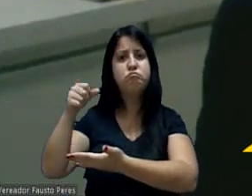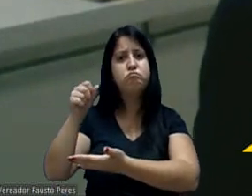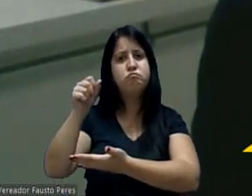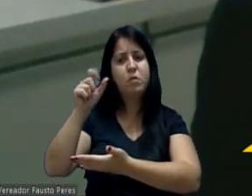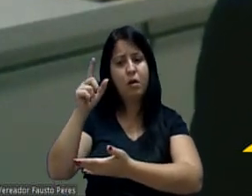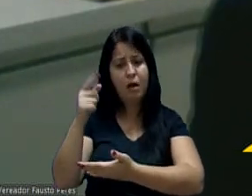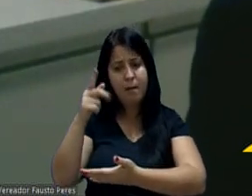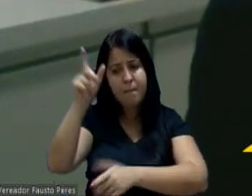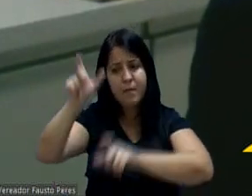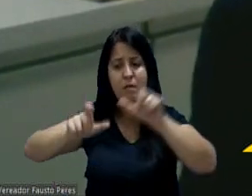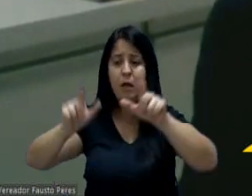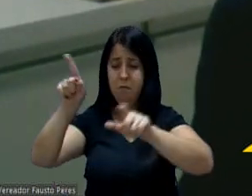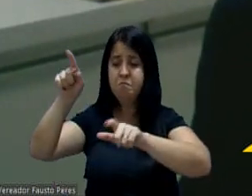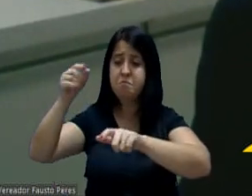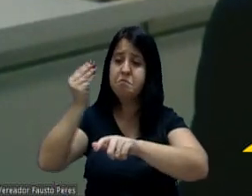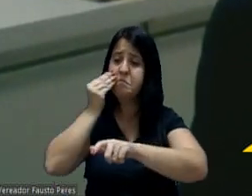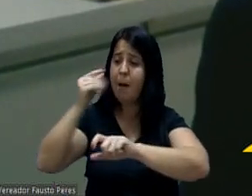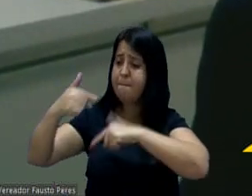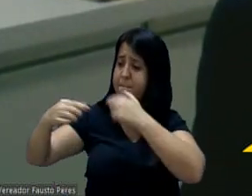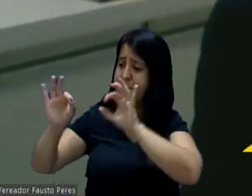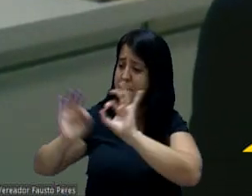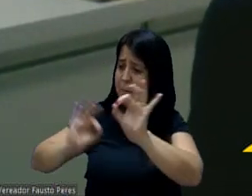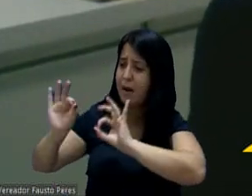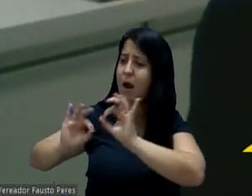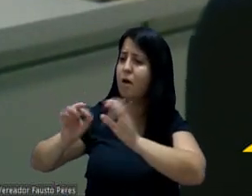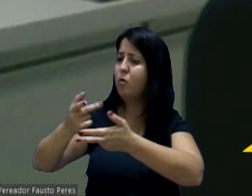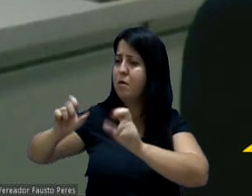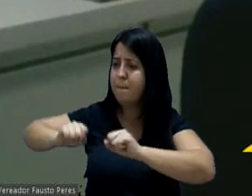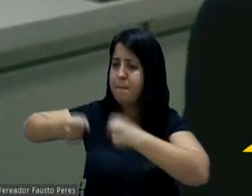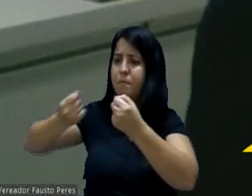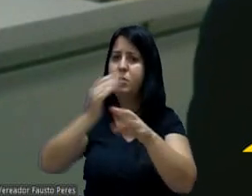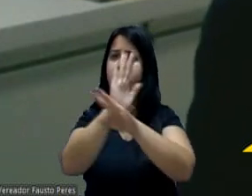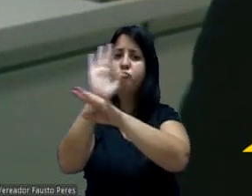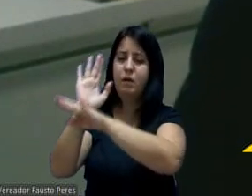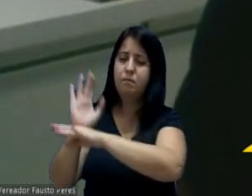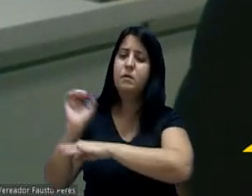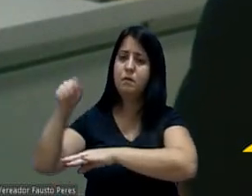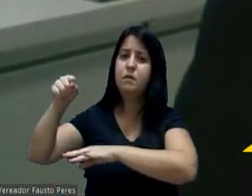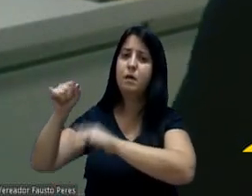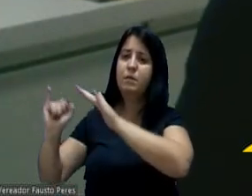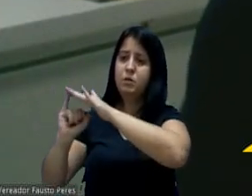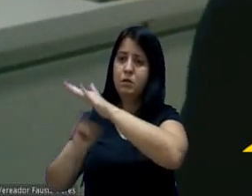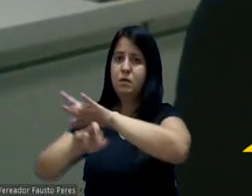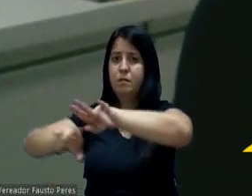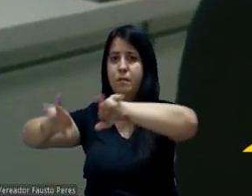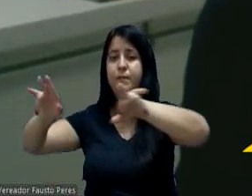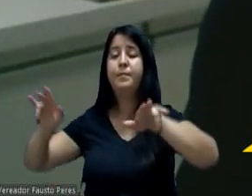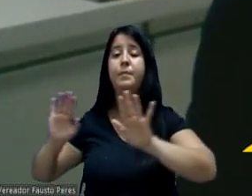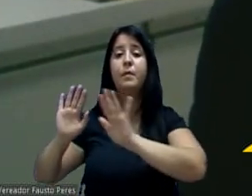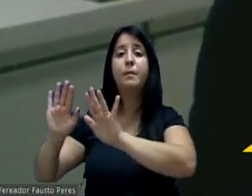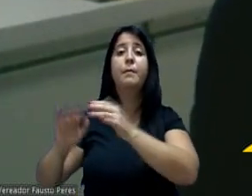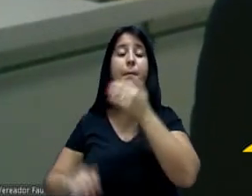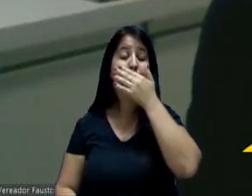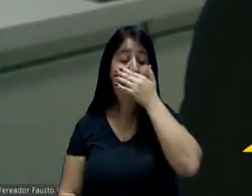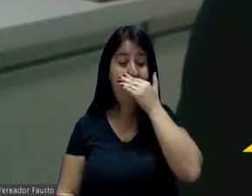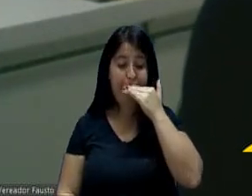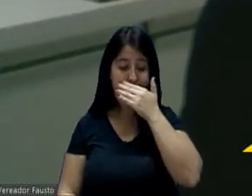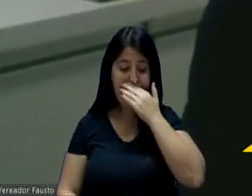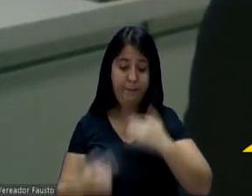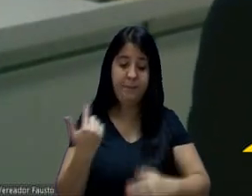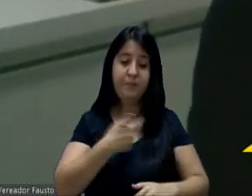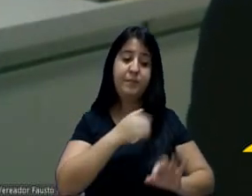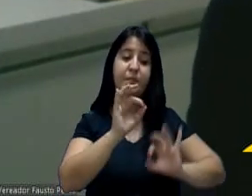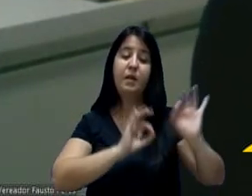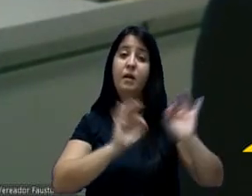estar preparados ações, sim, para atender essas entidades. Inclusive, nós ensinamos aí emendas para algumas